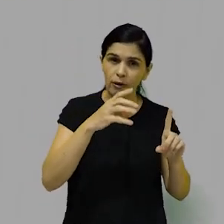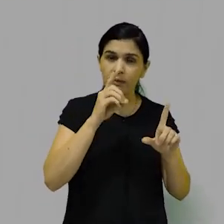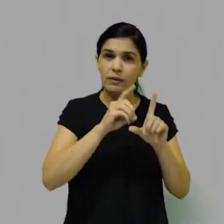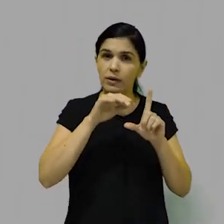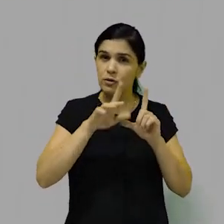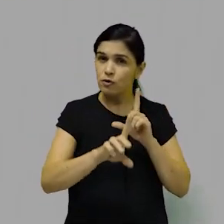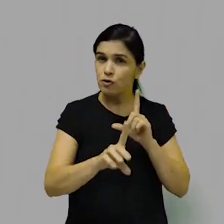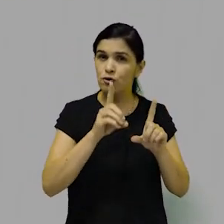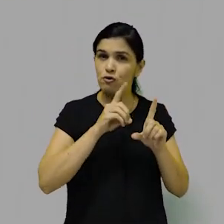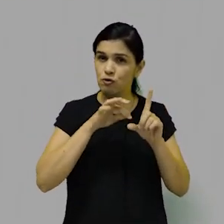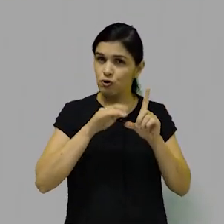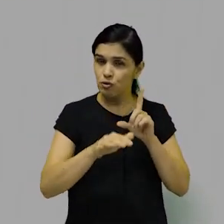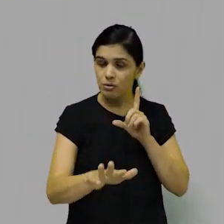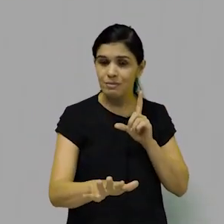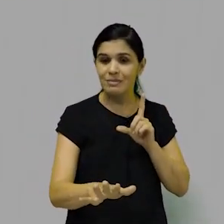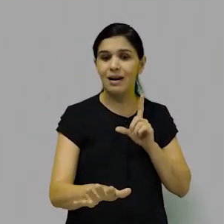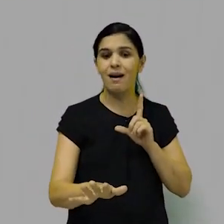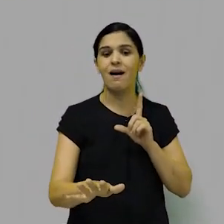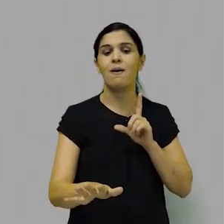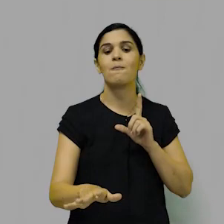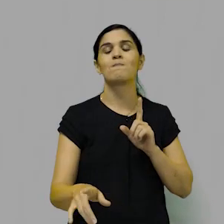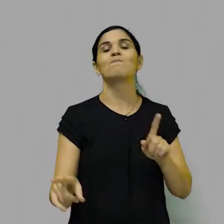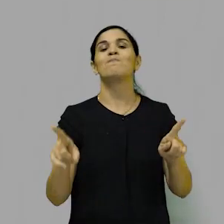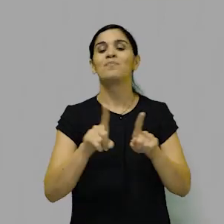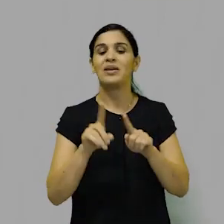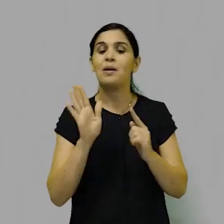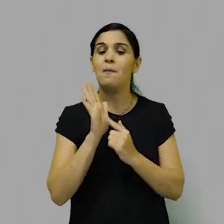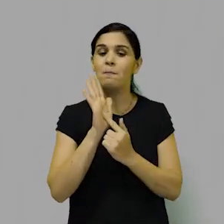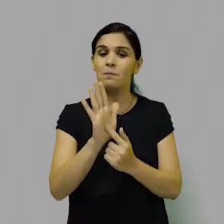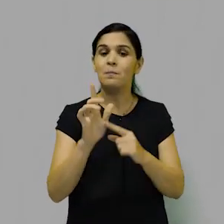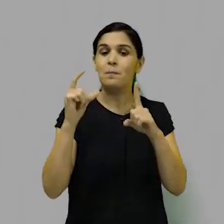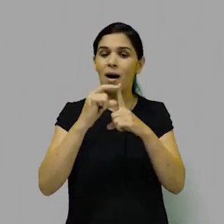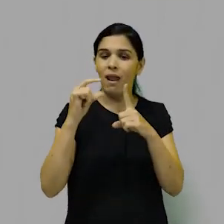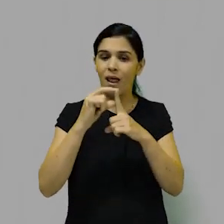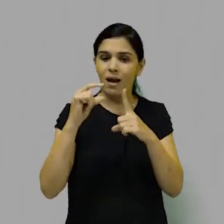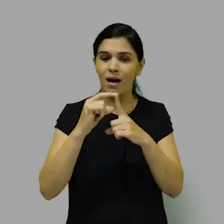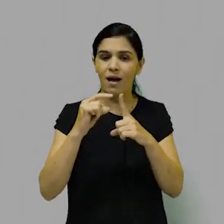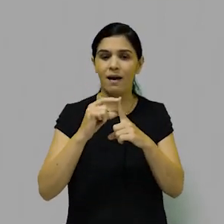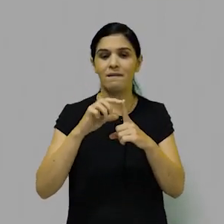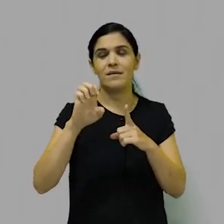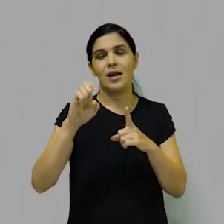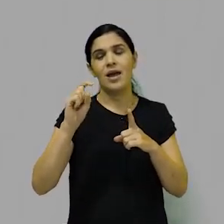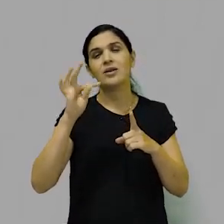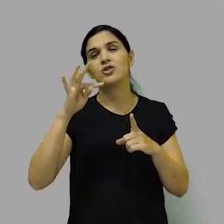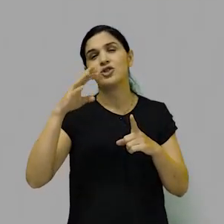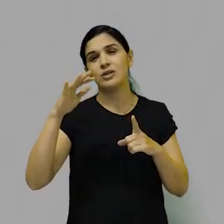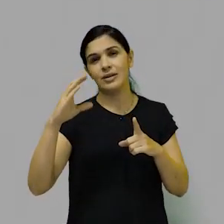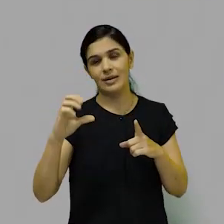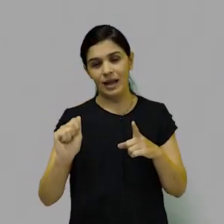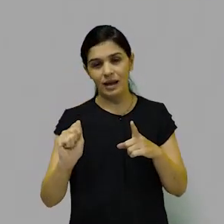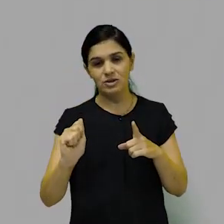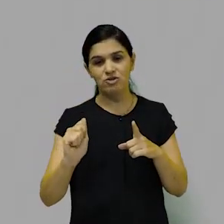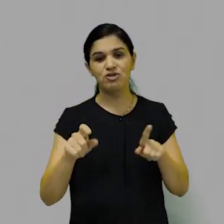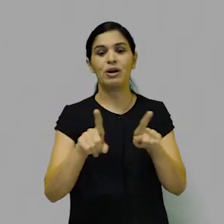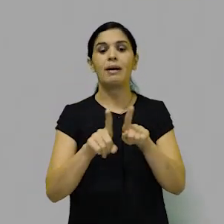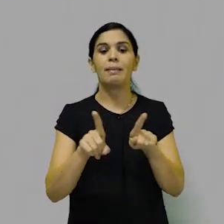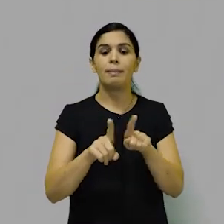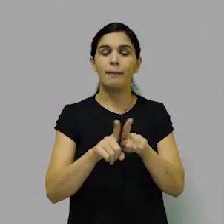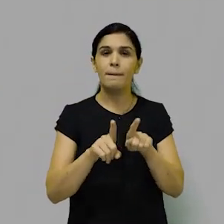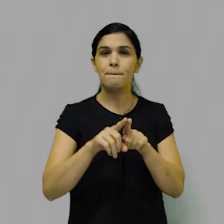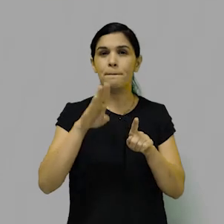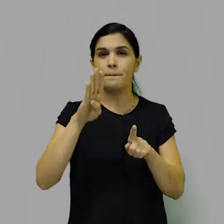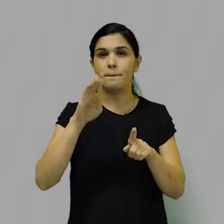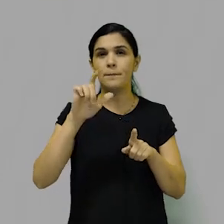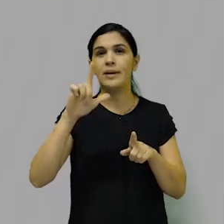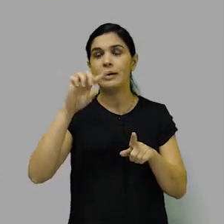em negrito, beleza em negrito. Aí eu vou chamar a atenção de vocês, essas influenciadoras digitais, que